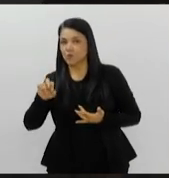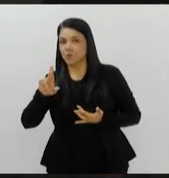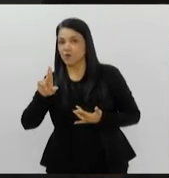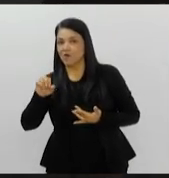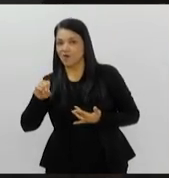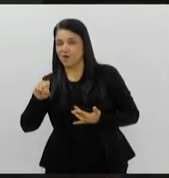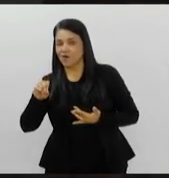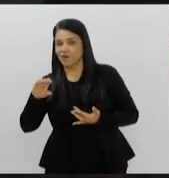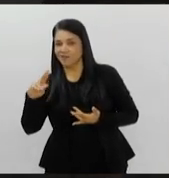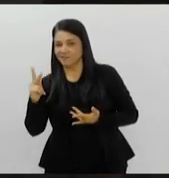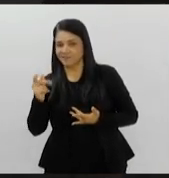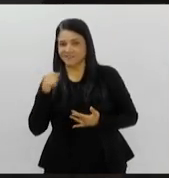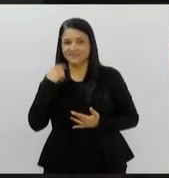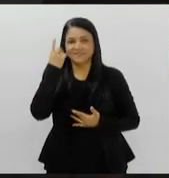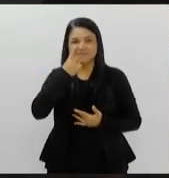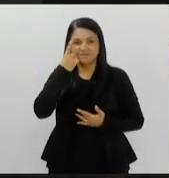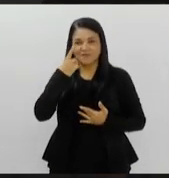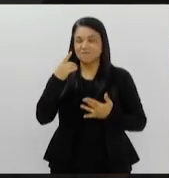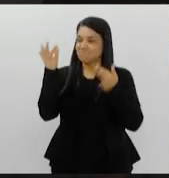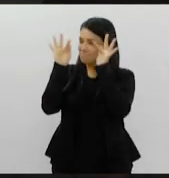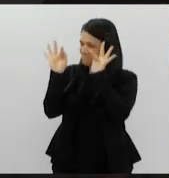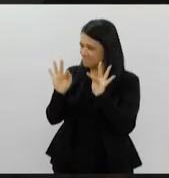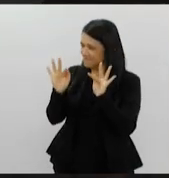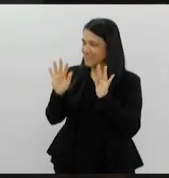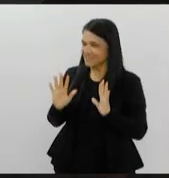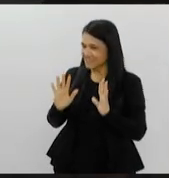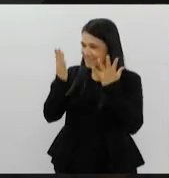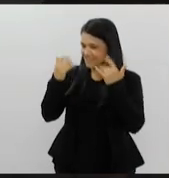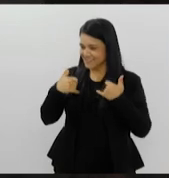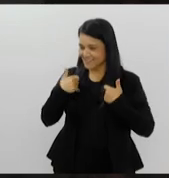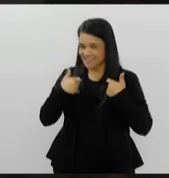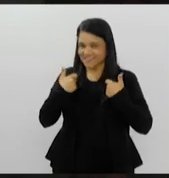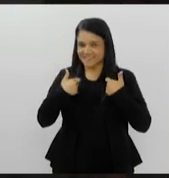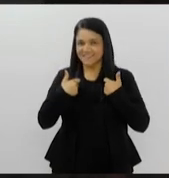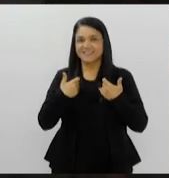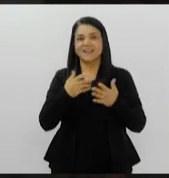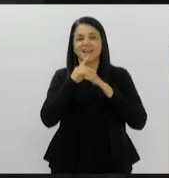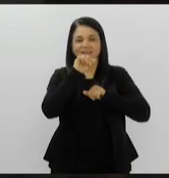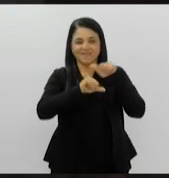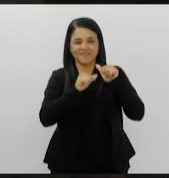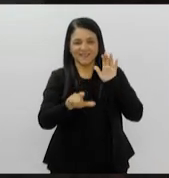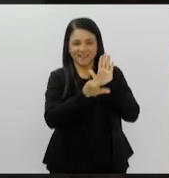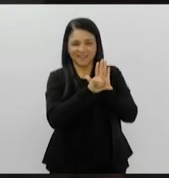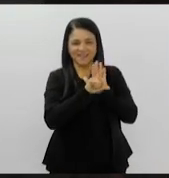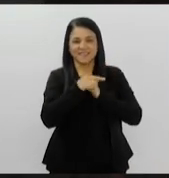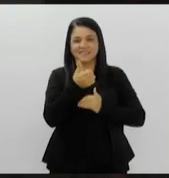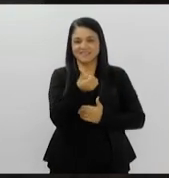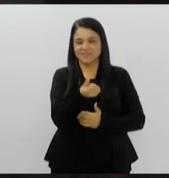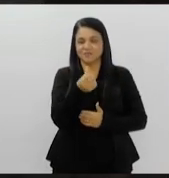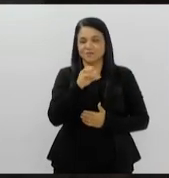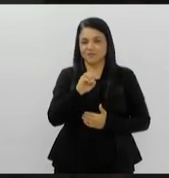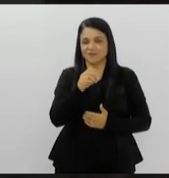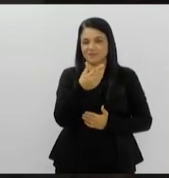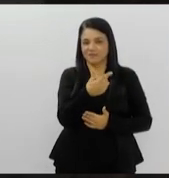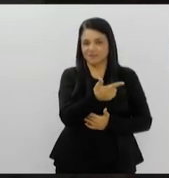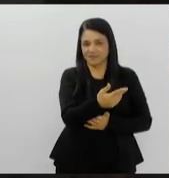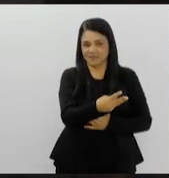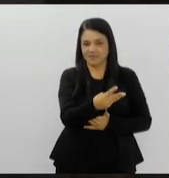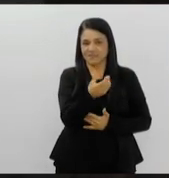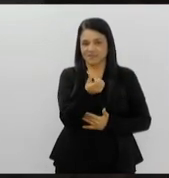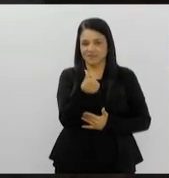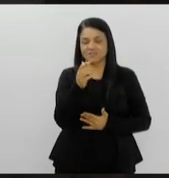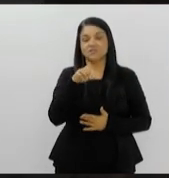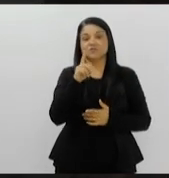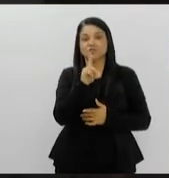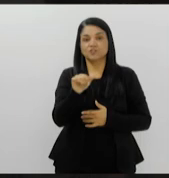já felicito, eu acho que ainda não se encontra no plenário, que altera a lei número 6.036, de 9 de